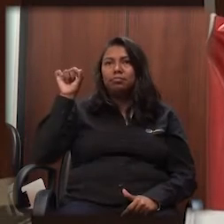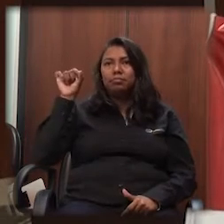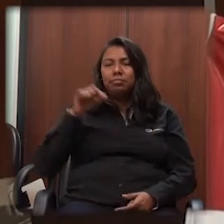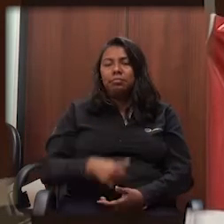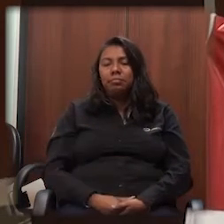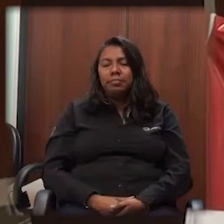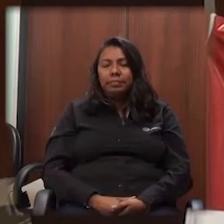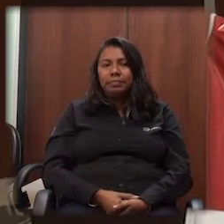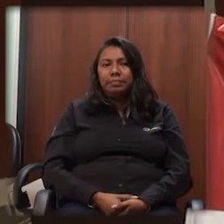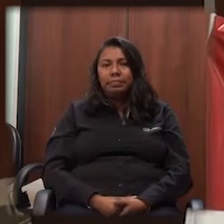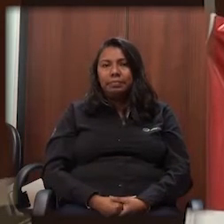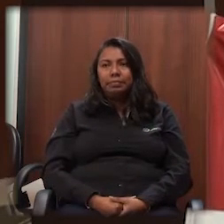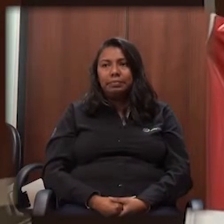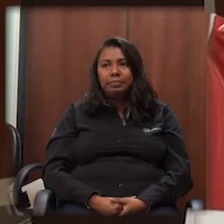passar.